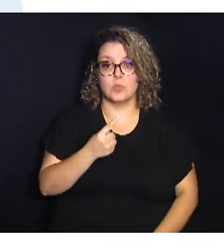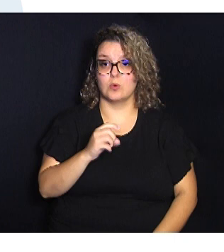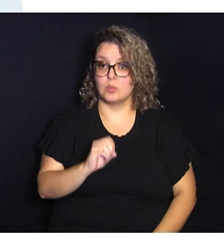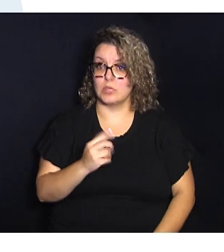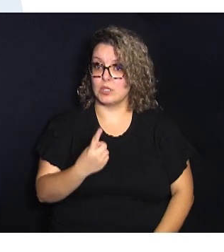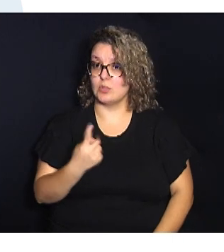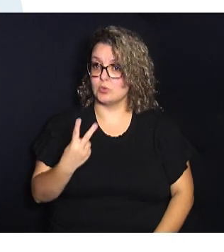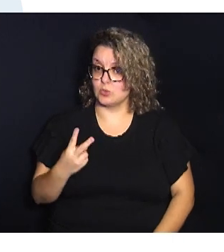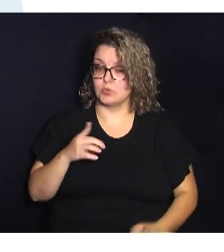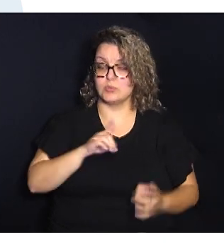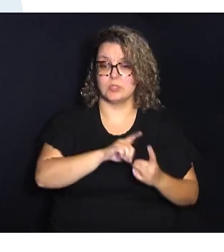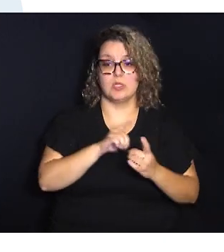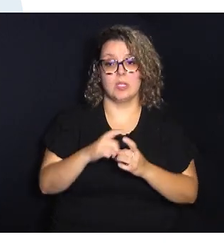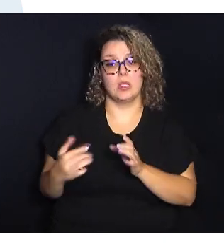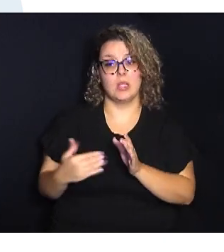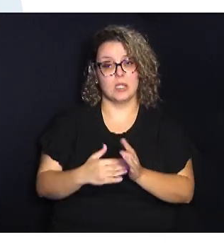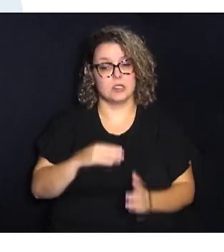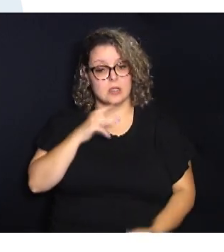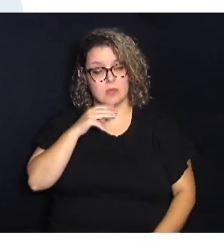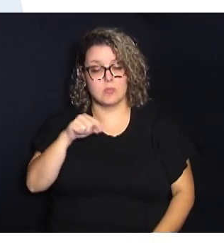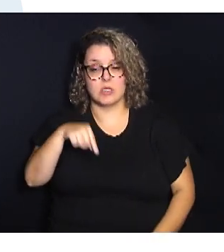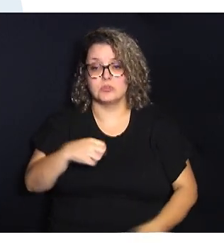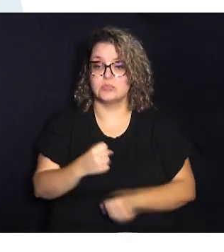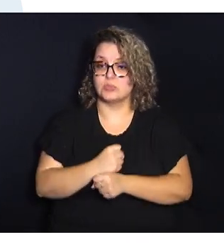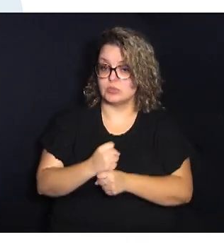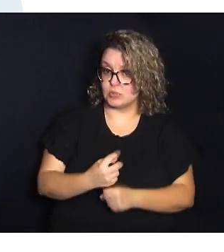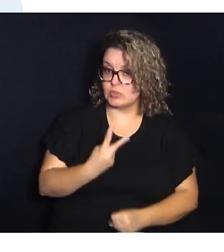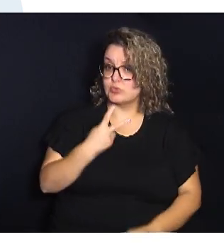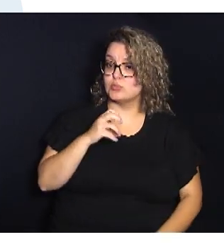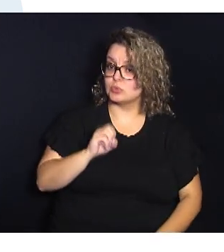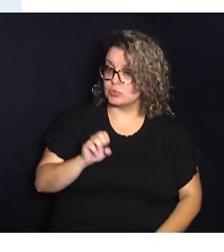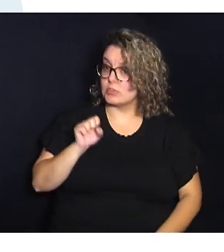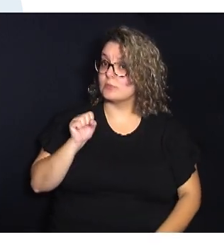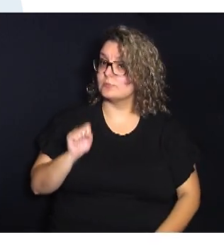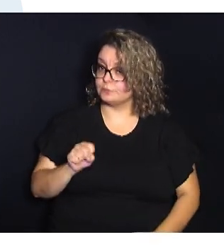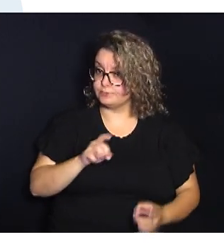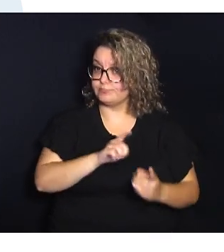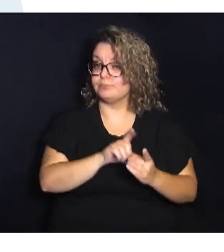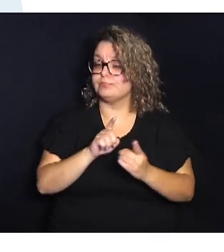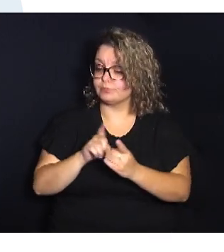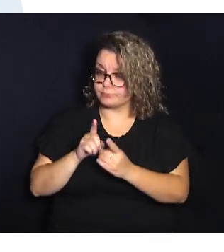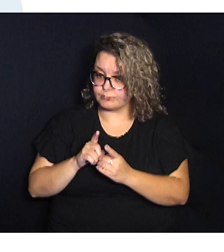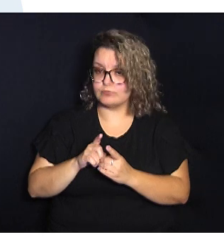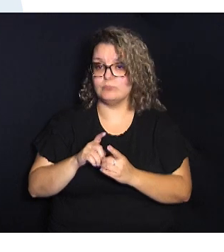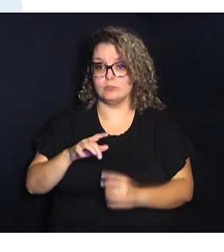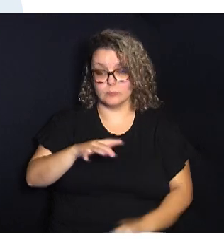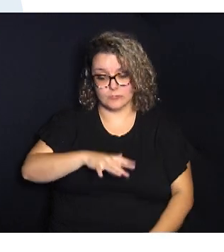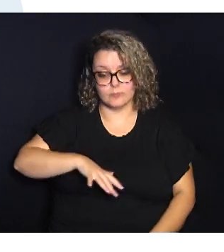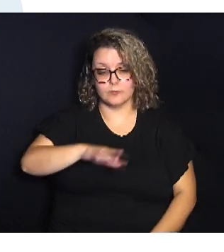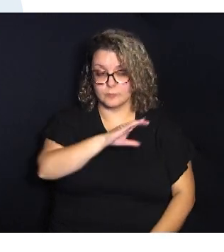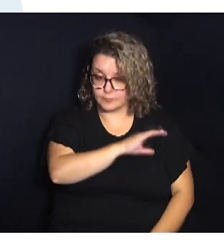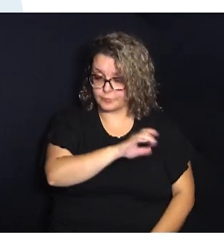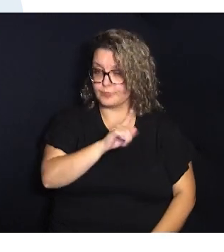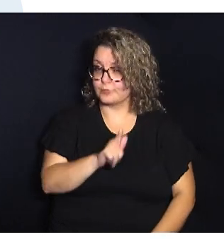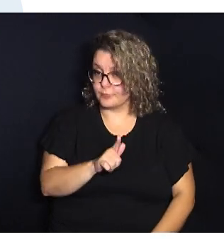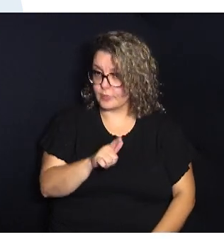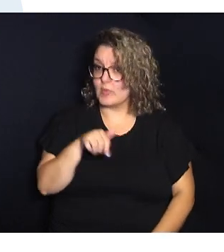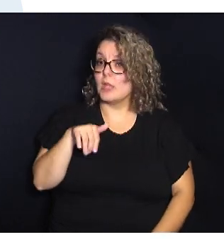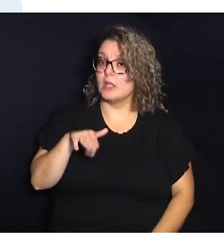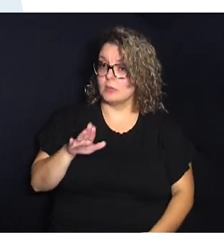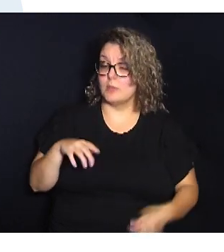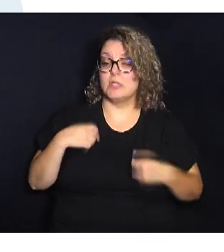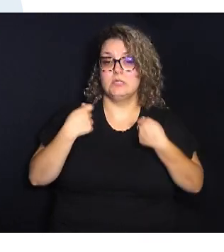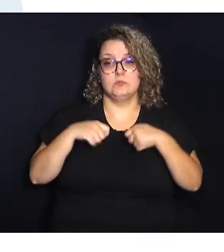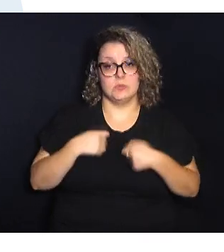de 1.012 atendimentos. Até março deste ano foram 208, sendo a área do Campo